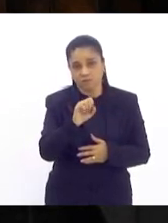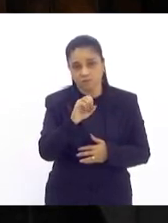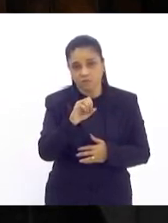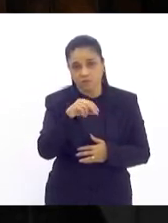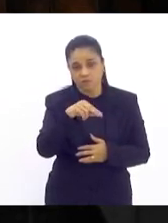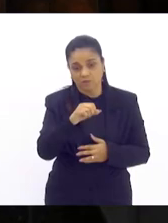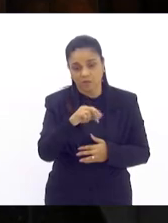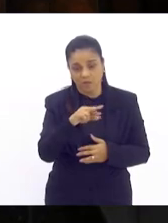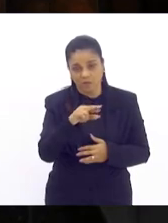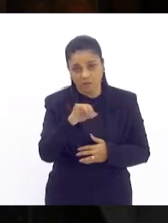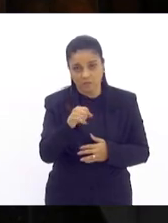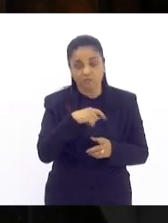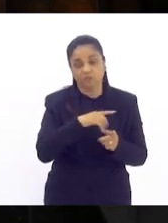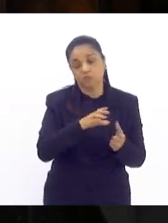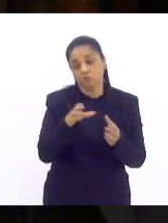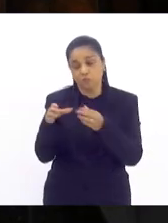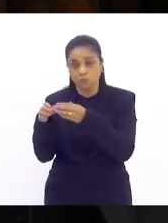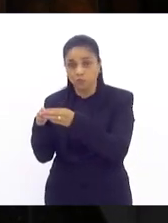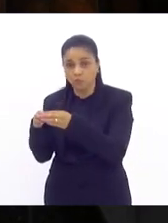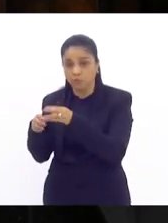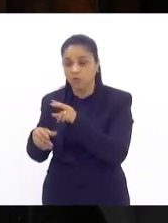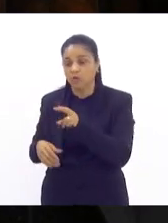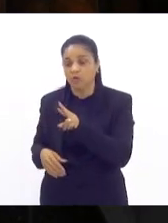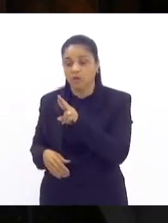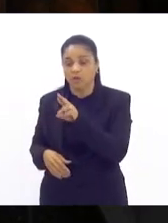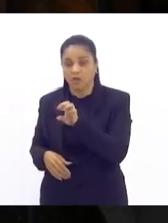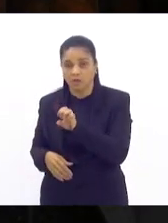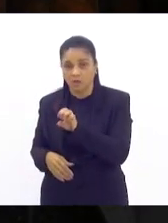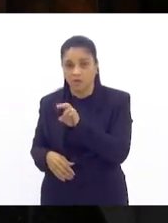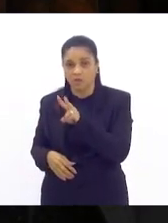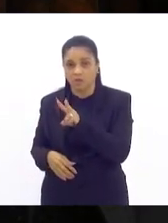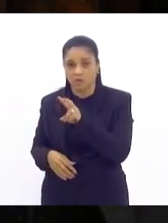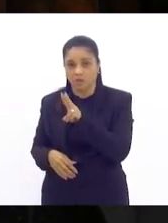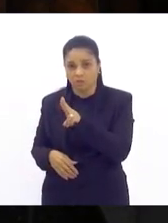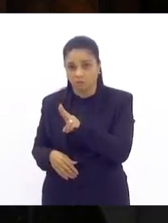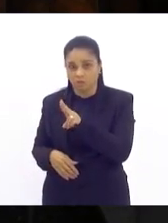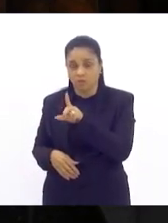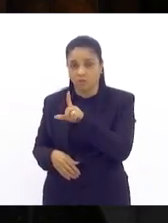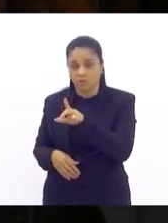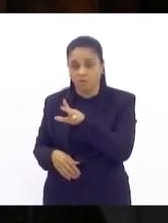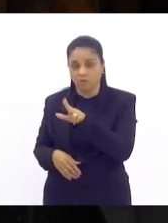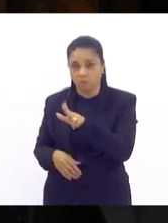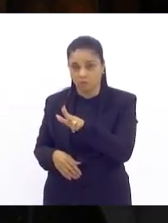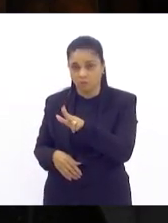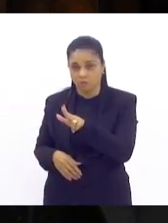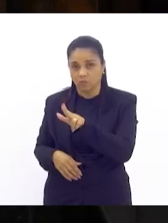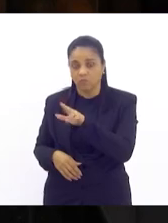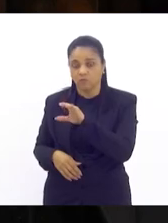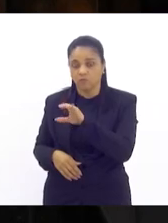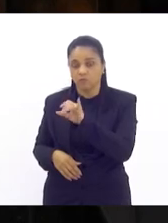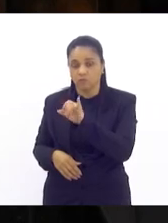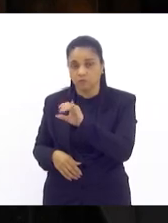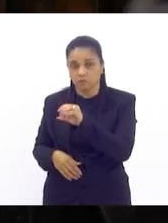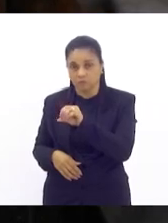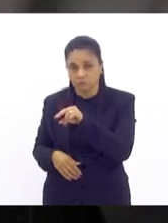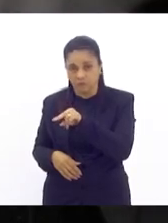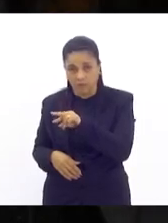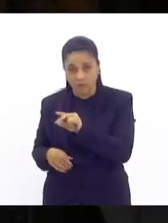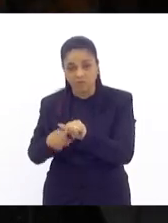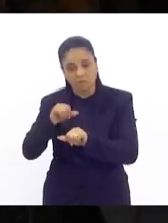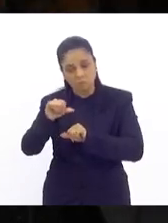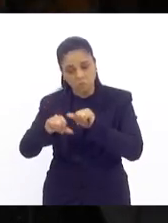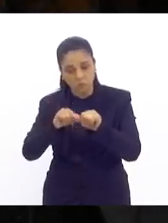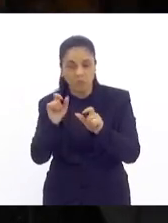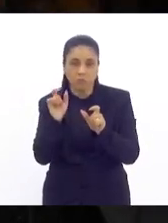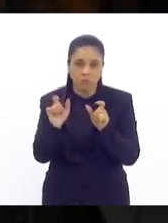chamavam revolucionários Então os adjetivos vão mudando no tempo mas é da